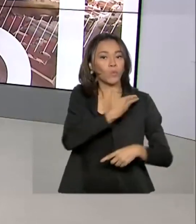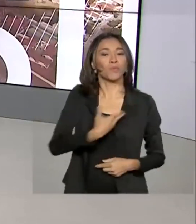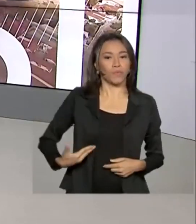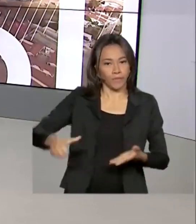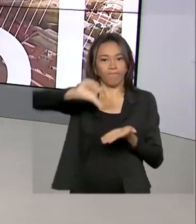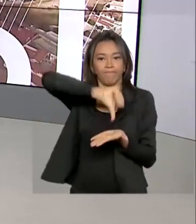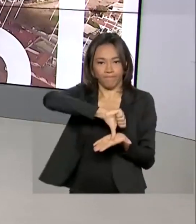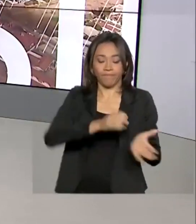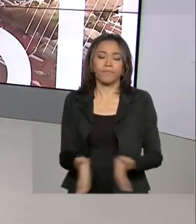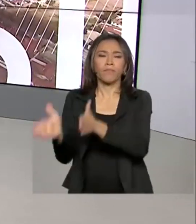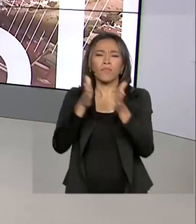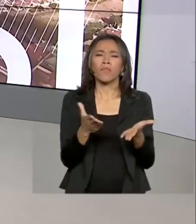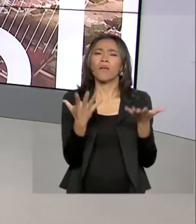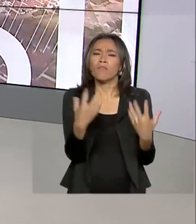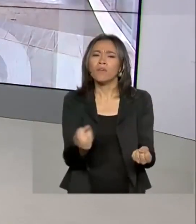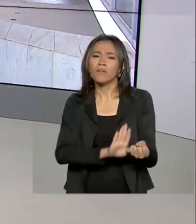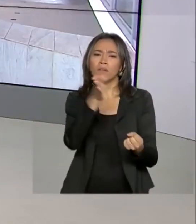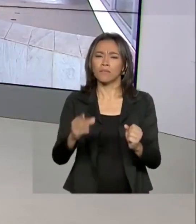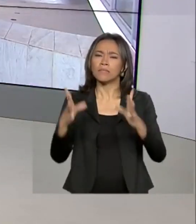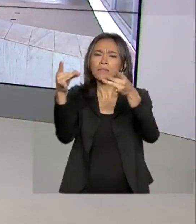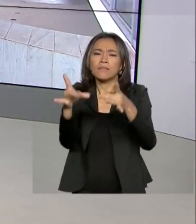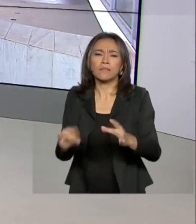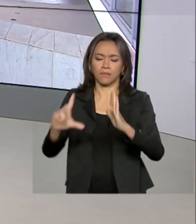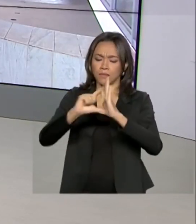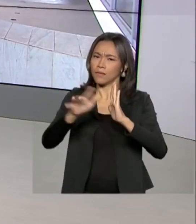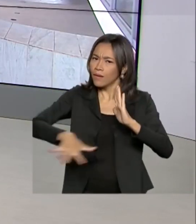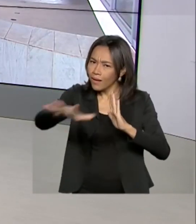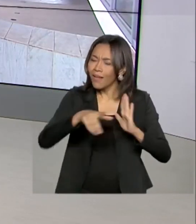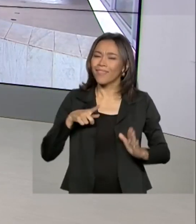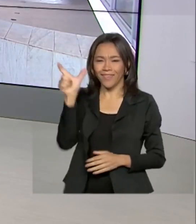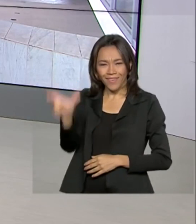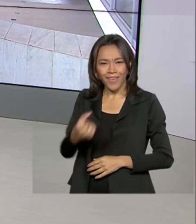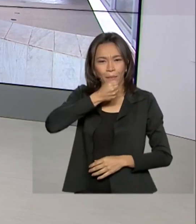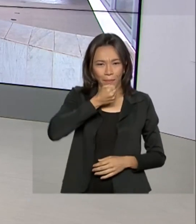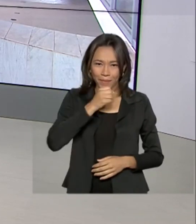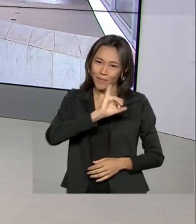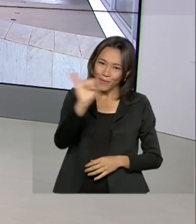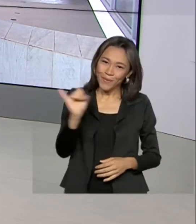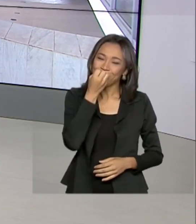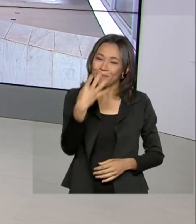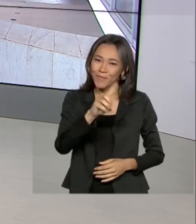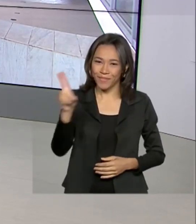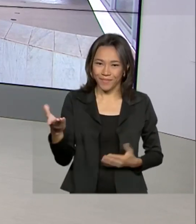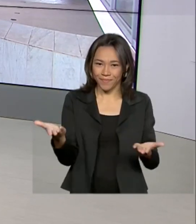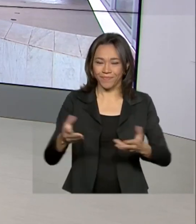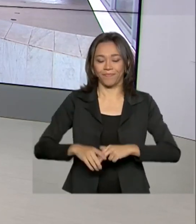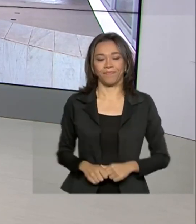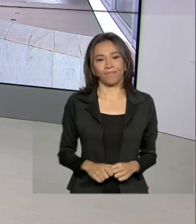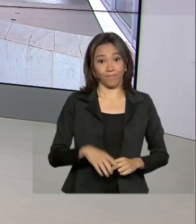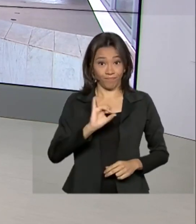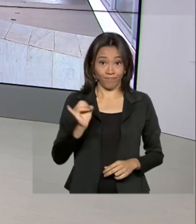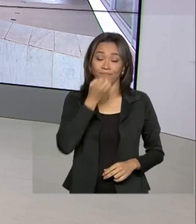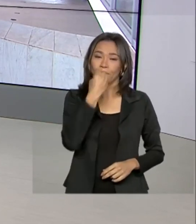Vamos ao Palácio do Planalto saber os detalhes sobre esse assunto, como é que isso está por lá com a repórter Luana Karen. Oi, Luana, bom dia para você. Olá,